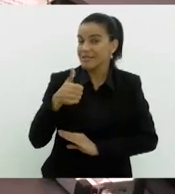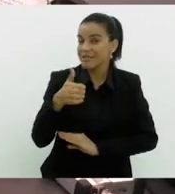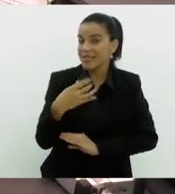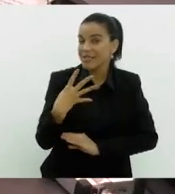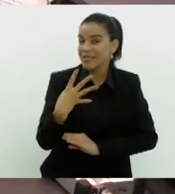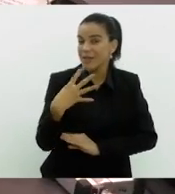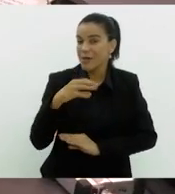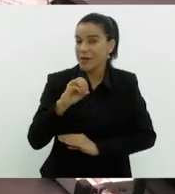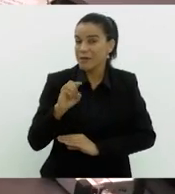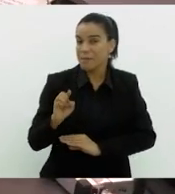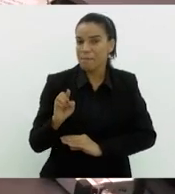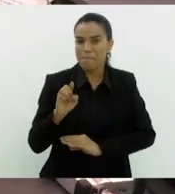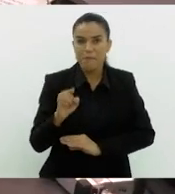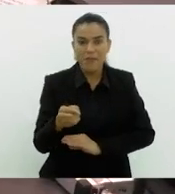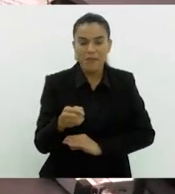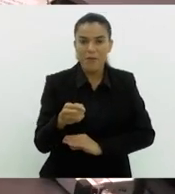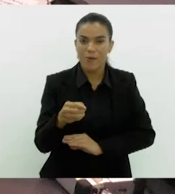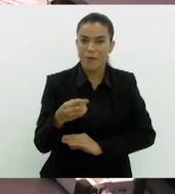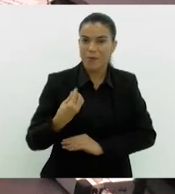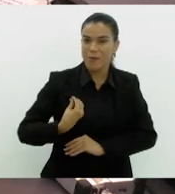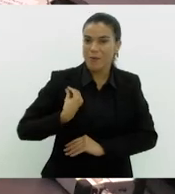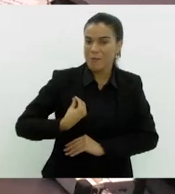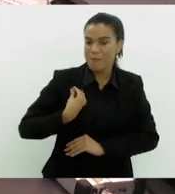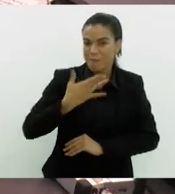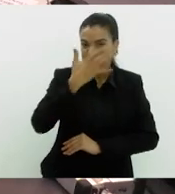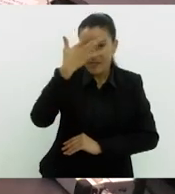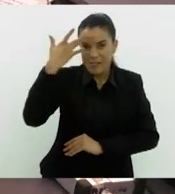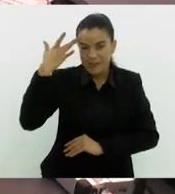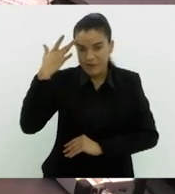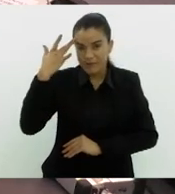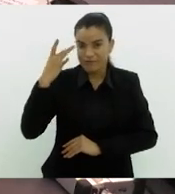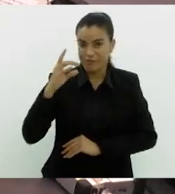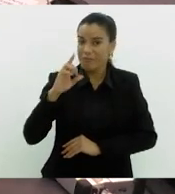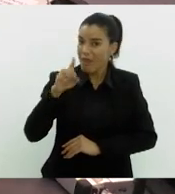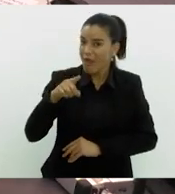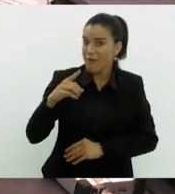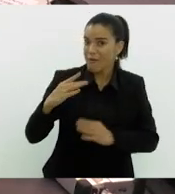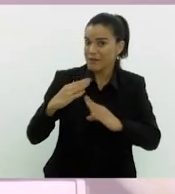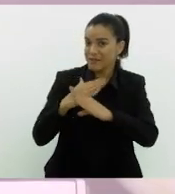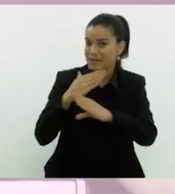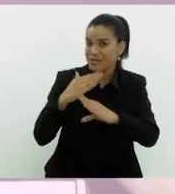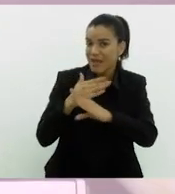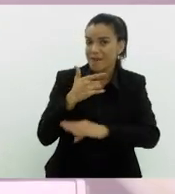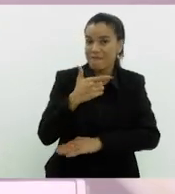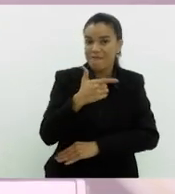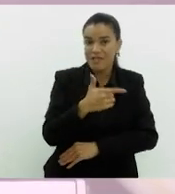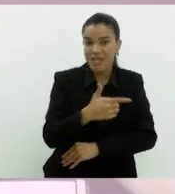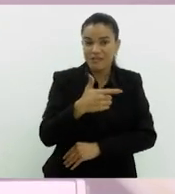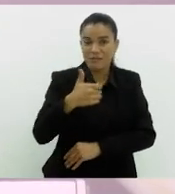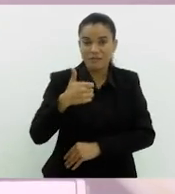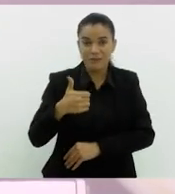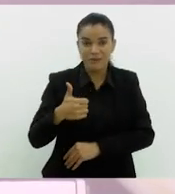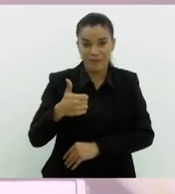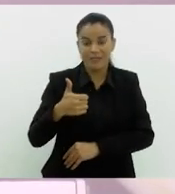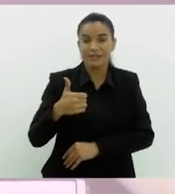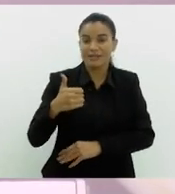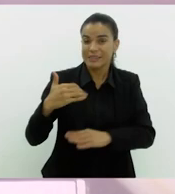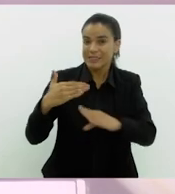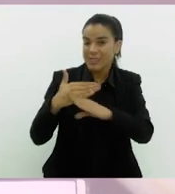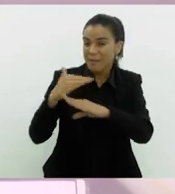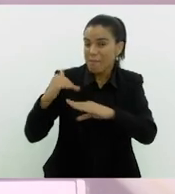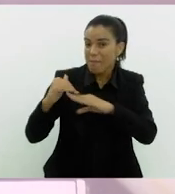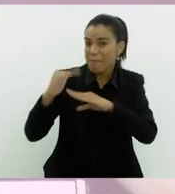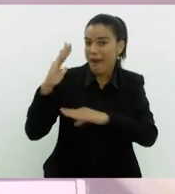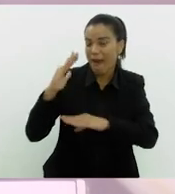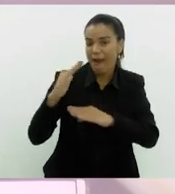mil habitantes, gente. A Maré, se fosse reconhecida como uma cidade, seria a 21ª cidade mais